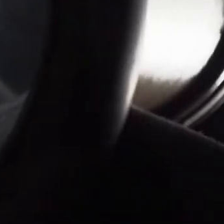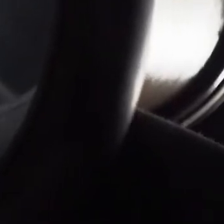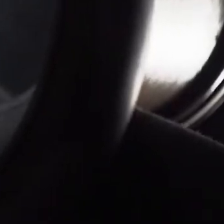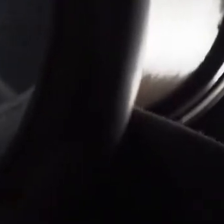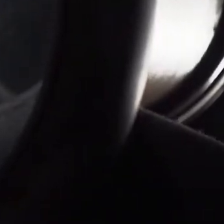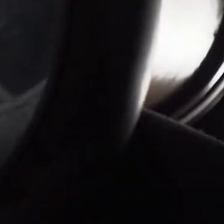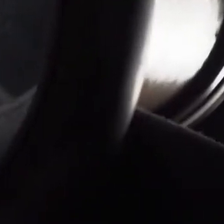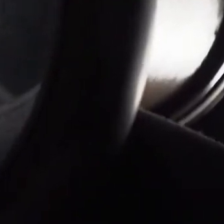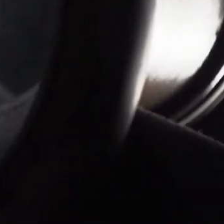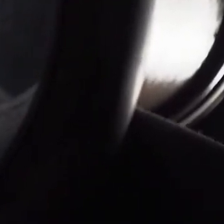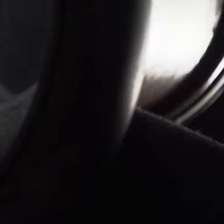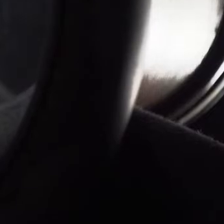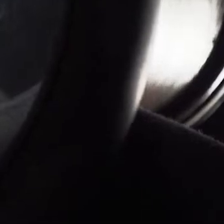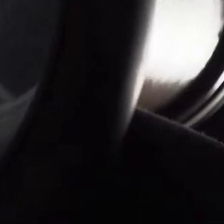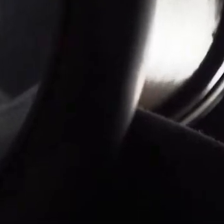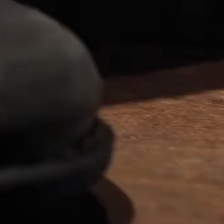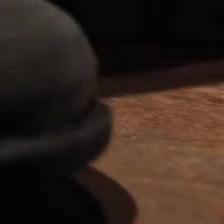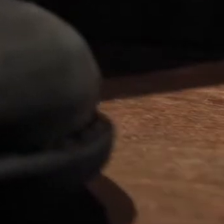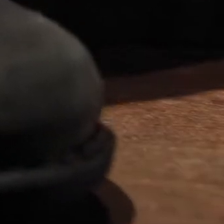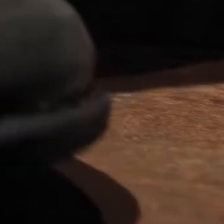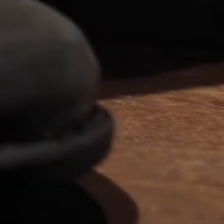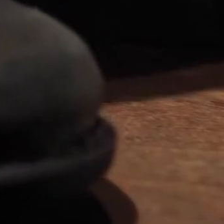Bota com corrente de moedas bate no chão.